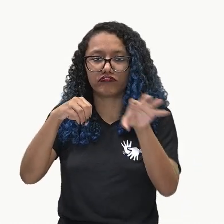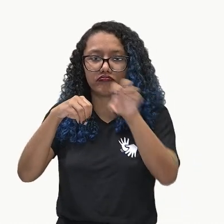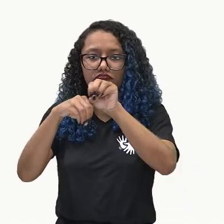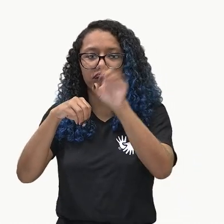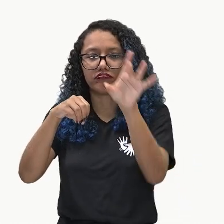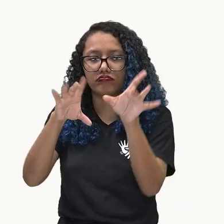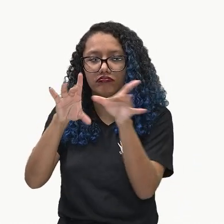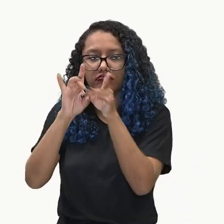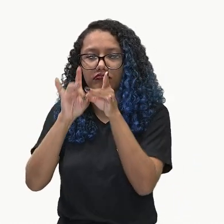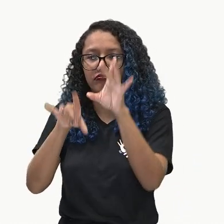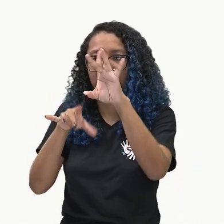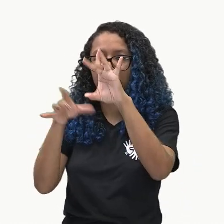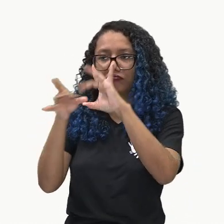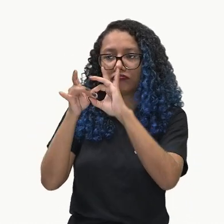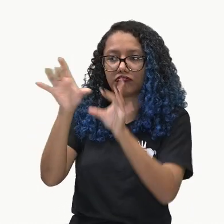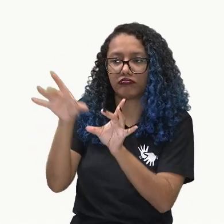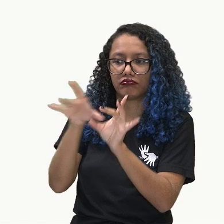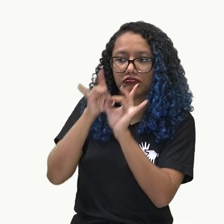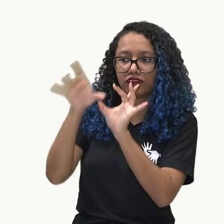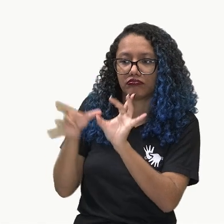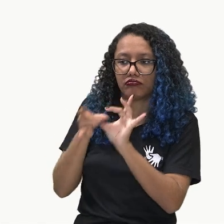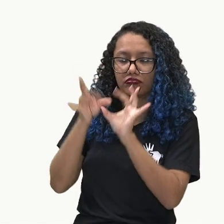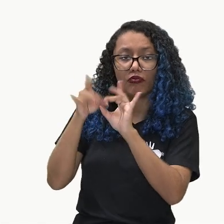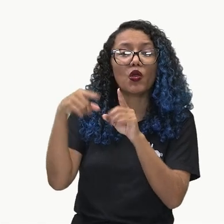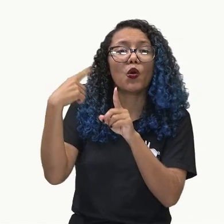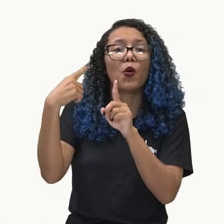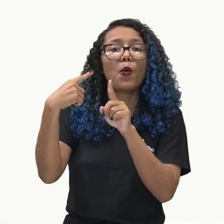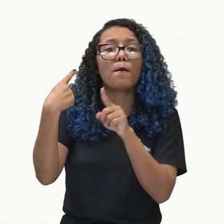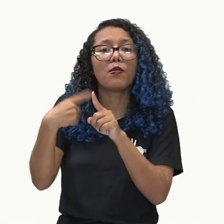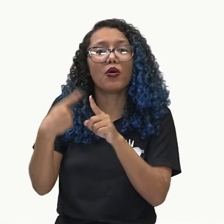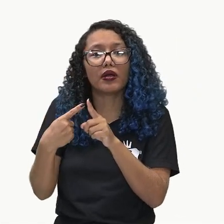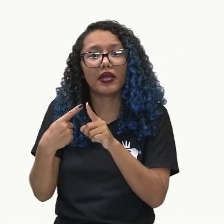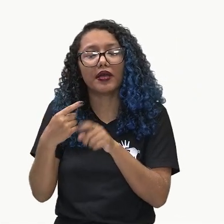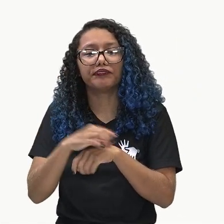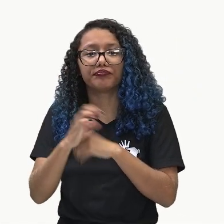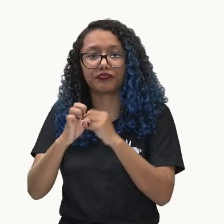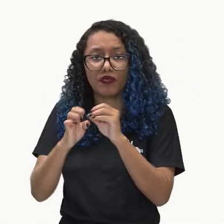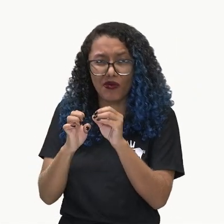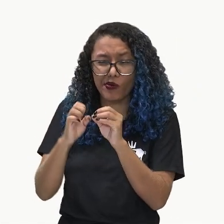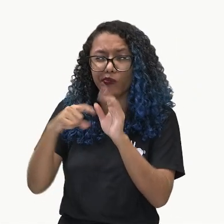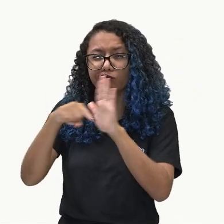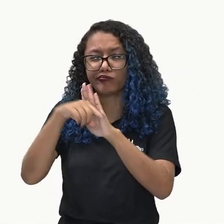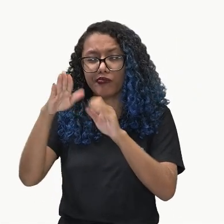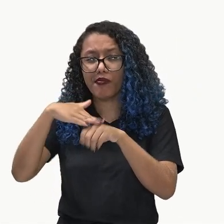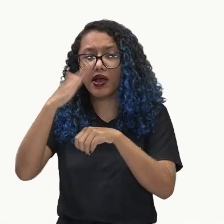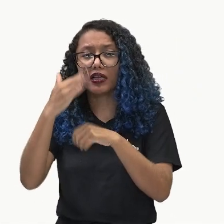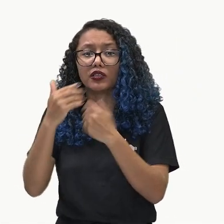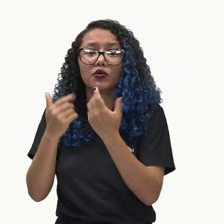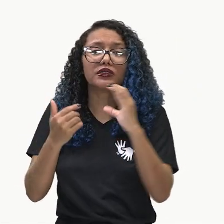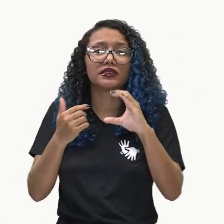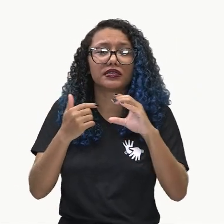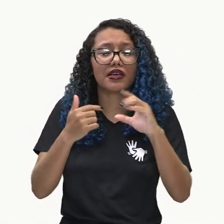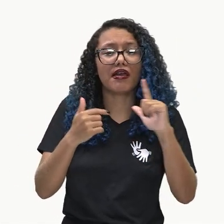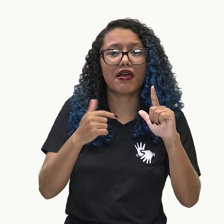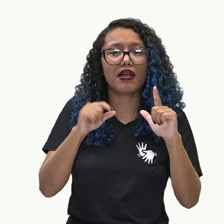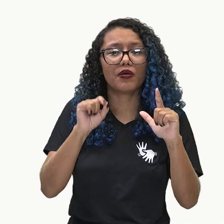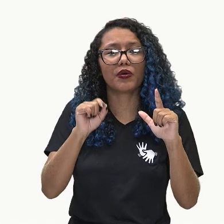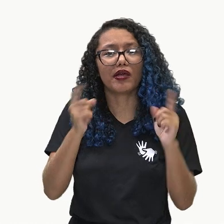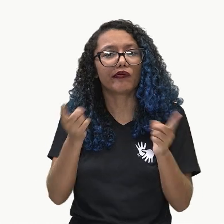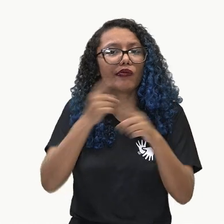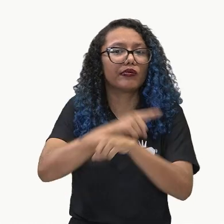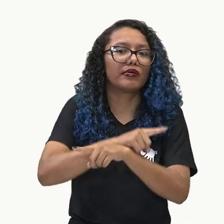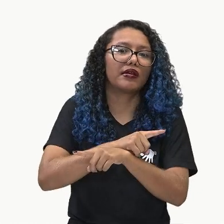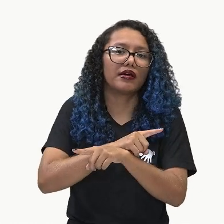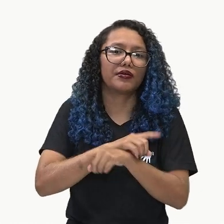que o oxigênio é mais eletronegativo e o Na é mais positivo. E o Cl, o contrário, quem